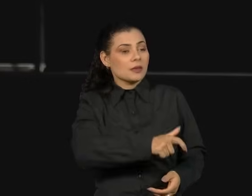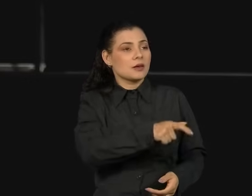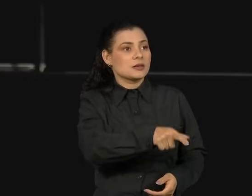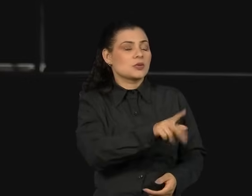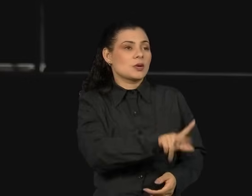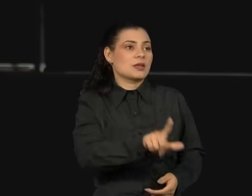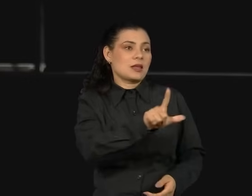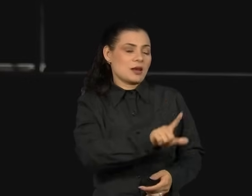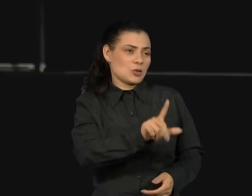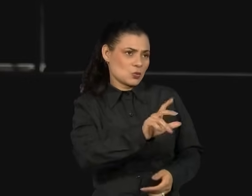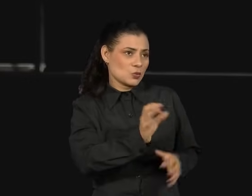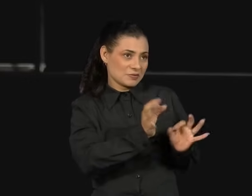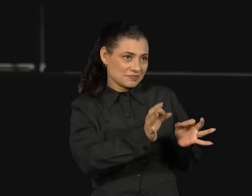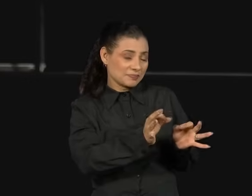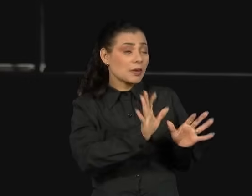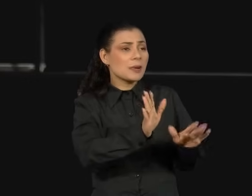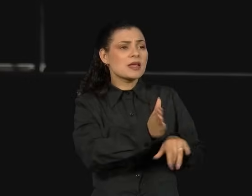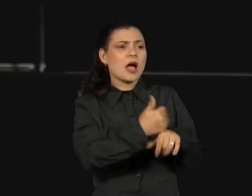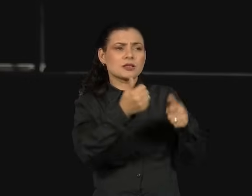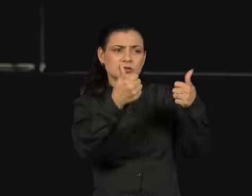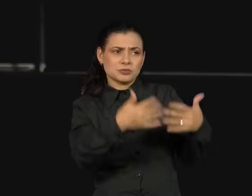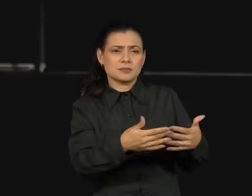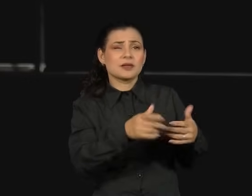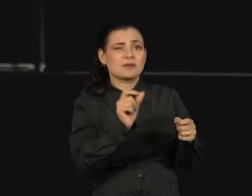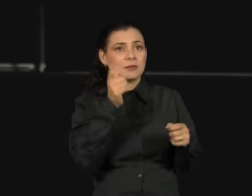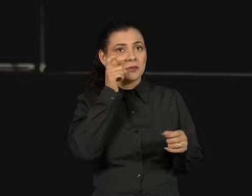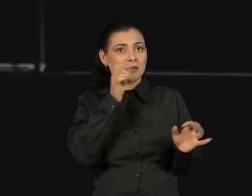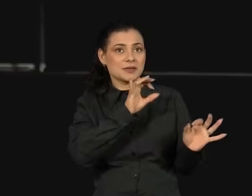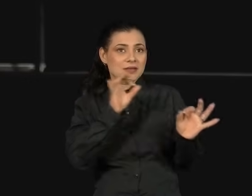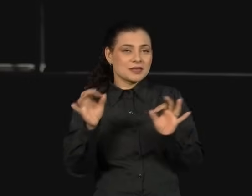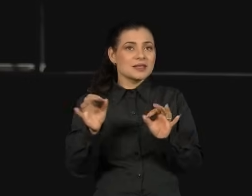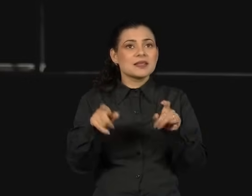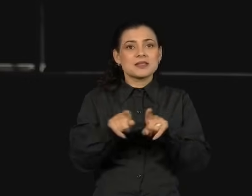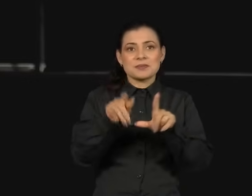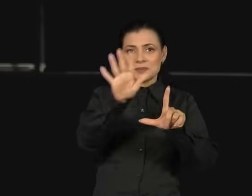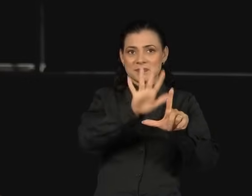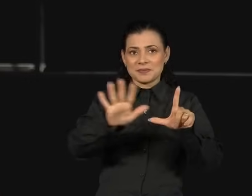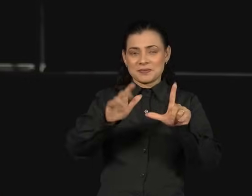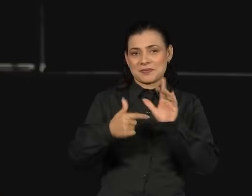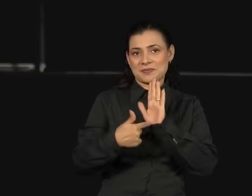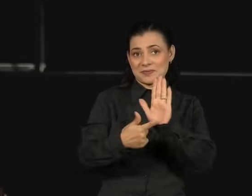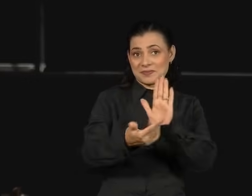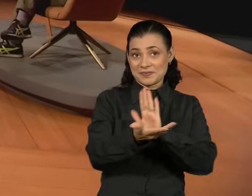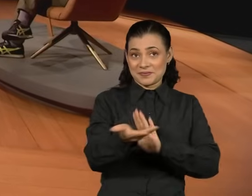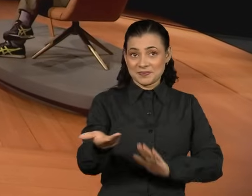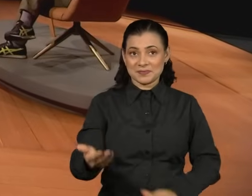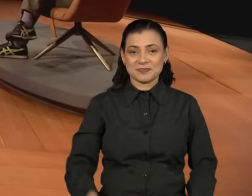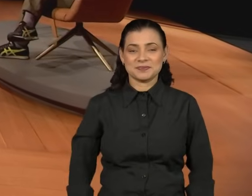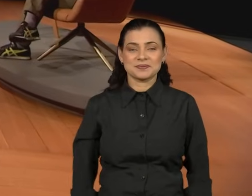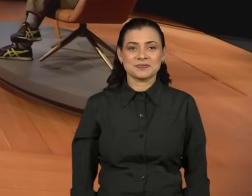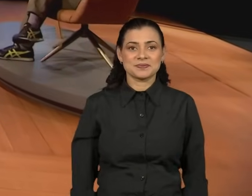pela literatura. Mas antes da gente falar sobre isso, vamos dar uma olhada no quadro que a gente produziu para você?